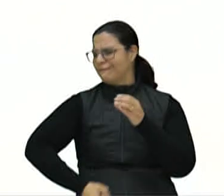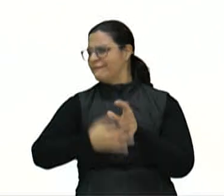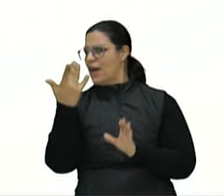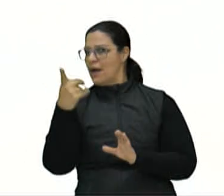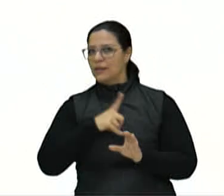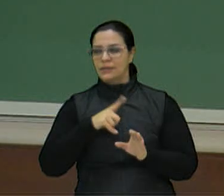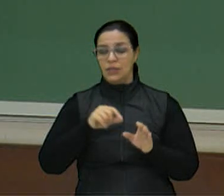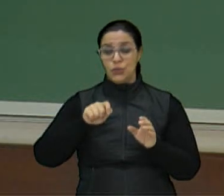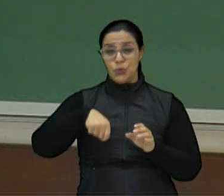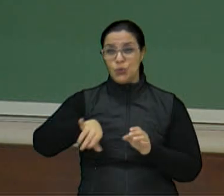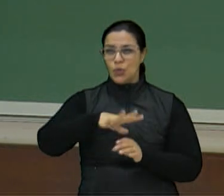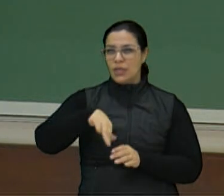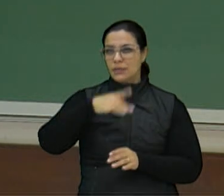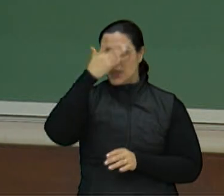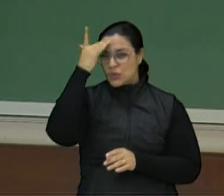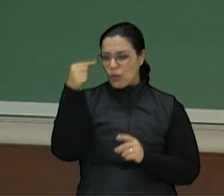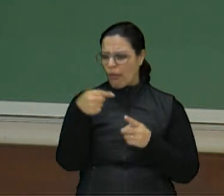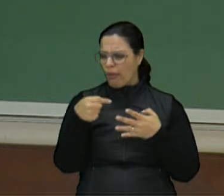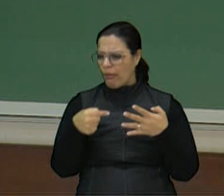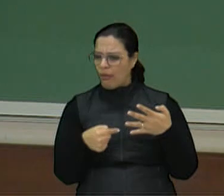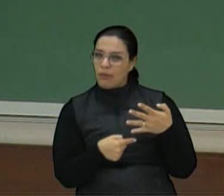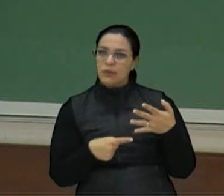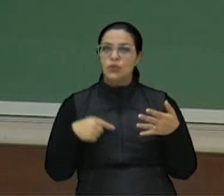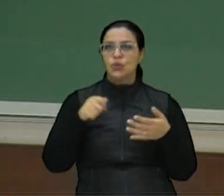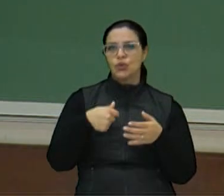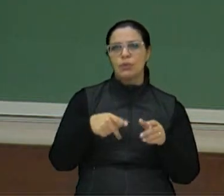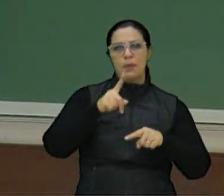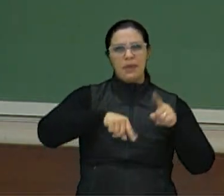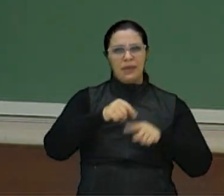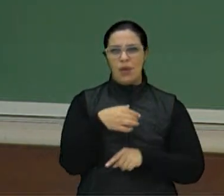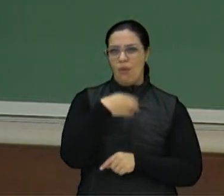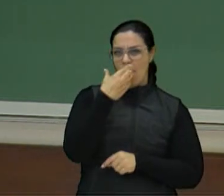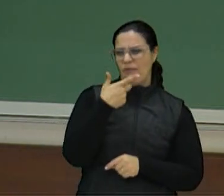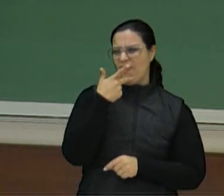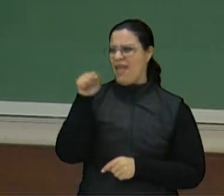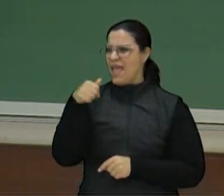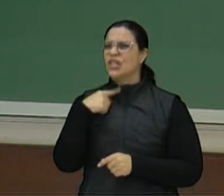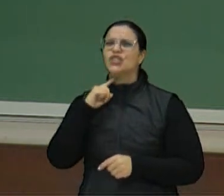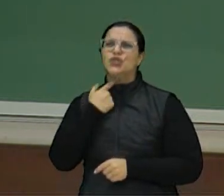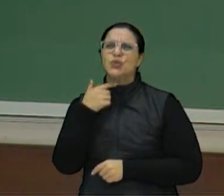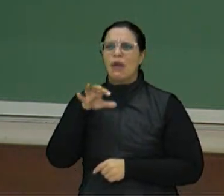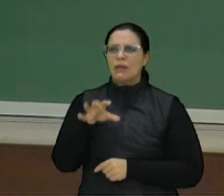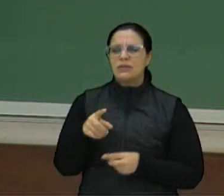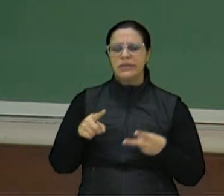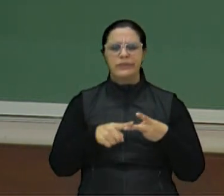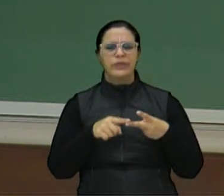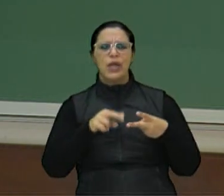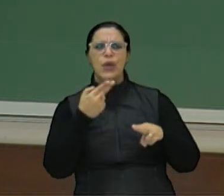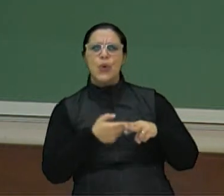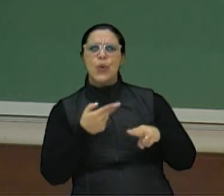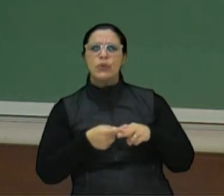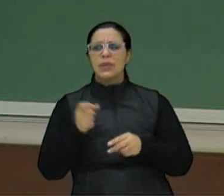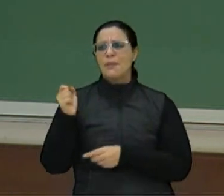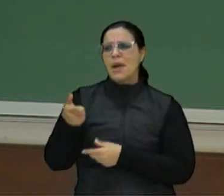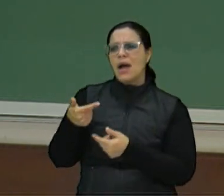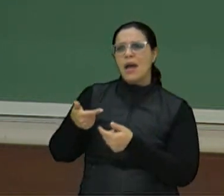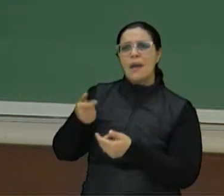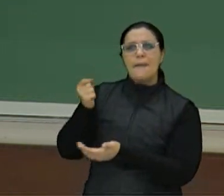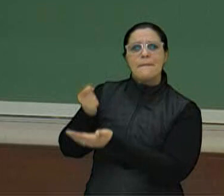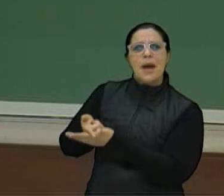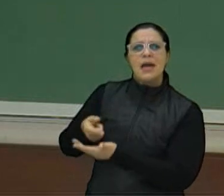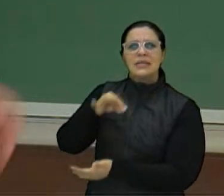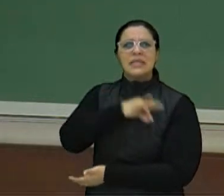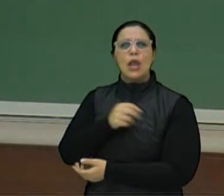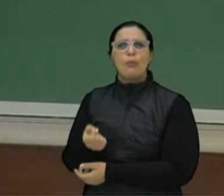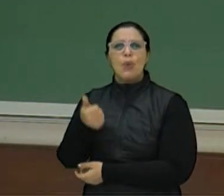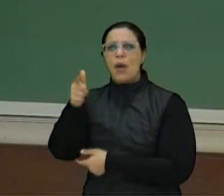de todos os tipos sobre este produto. Não, porque eles poluem desse jeito, porque eles usam mão de obra desse jeito, porque eles vieram para